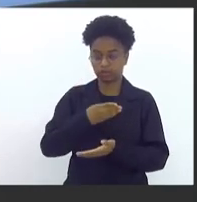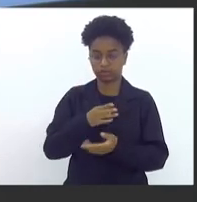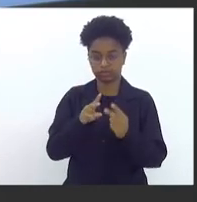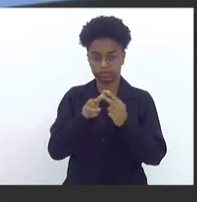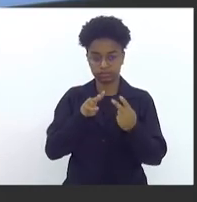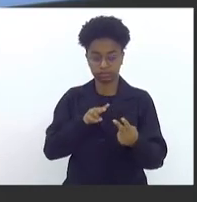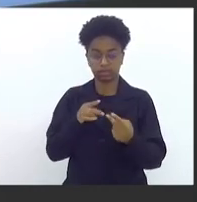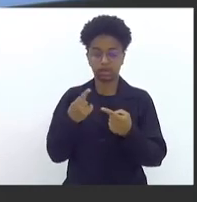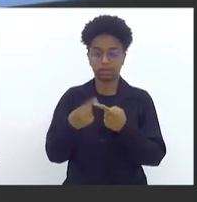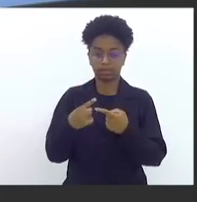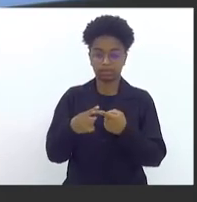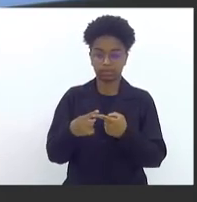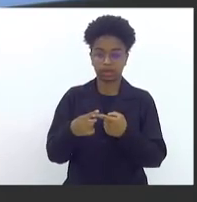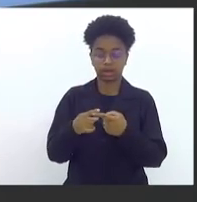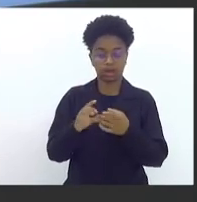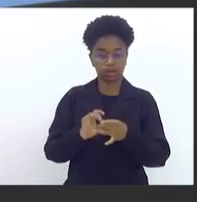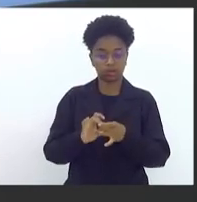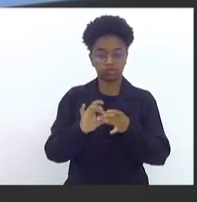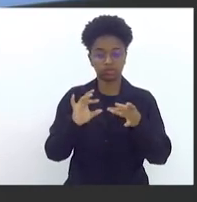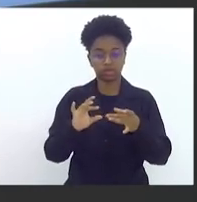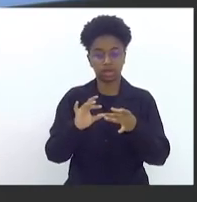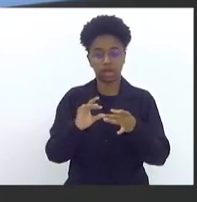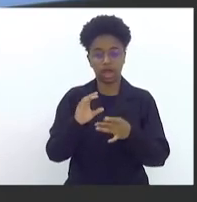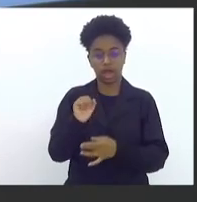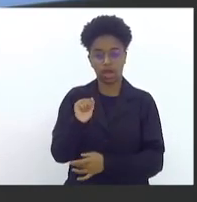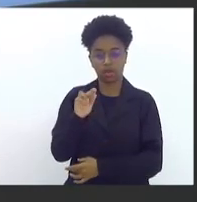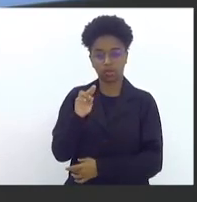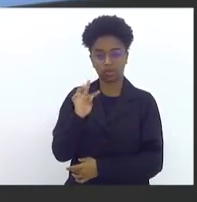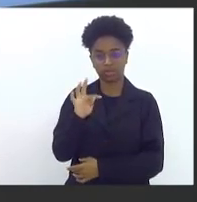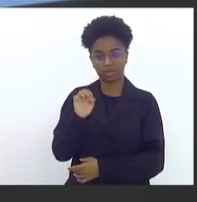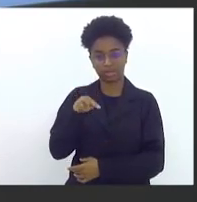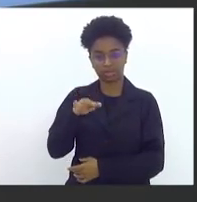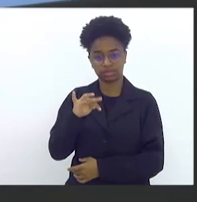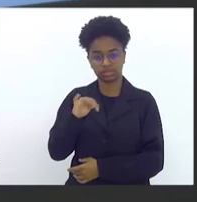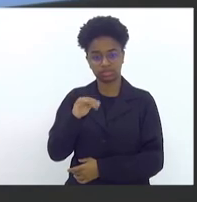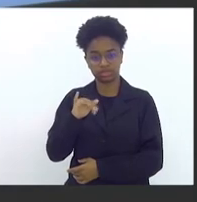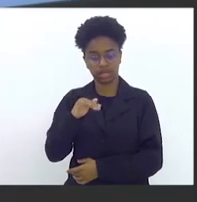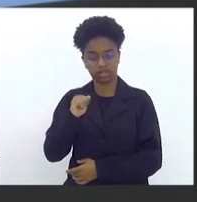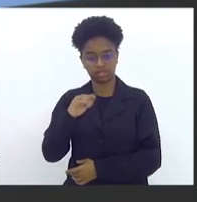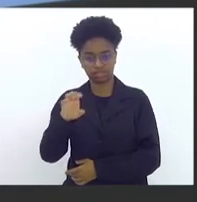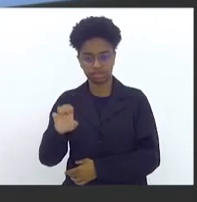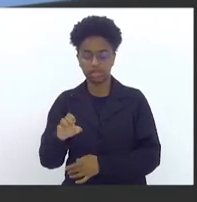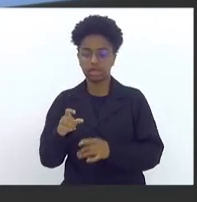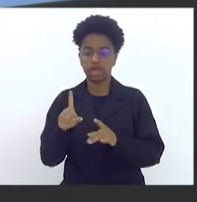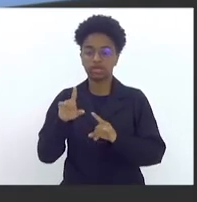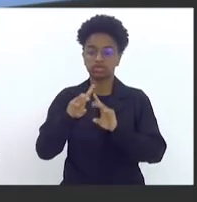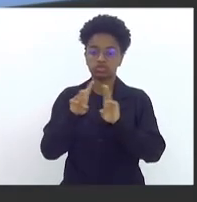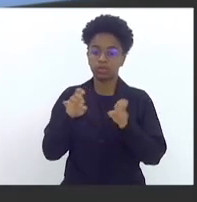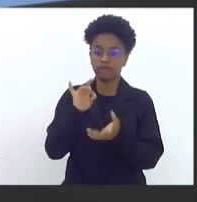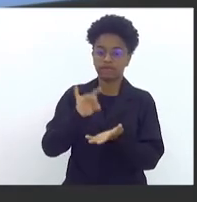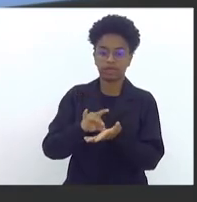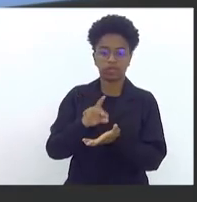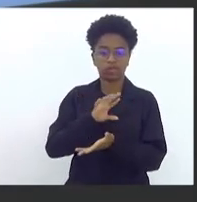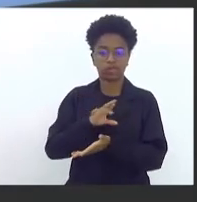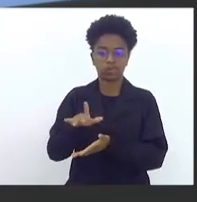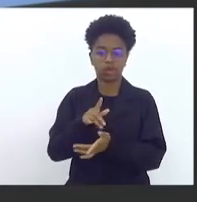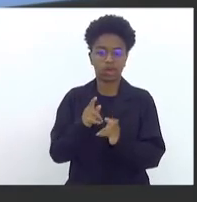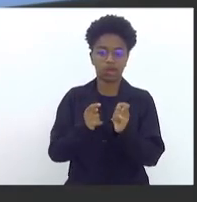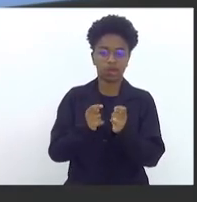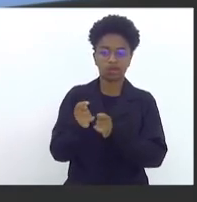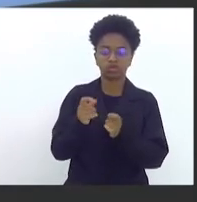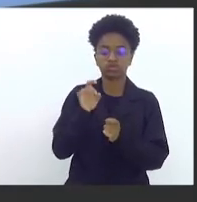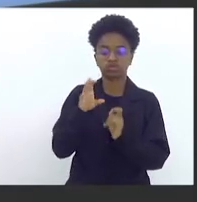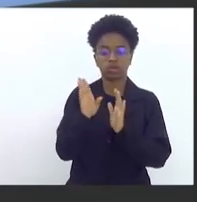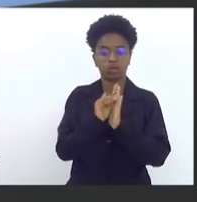autentizar autenticidade tem a ver com a origem da prova de tal né como eu disse essa prova ela não pode ela não é só manipulada no conteúdo